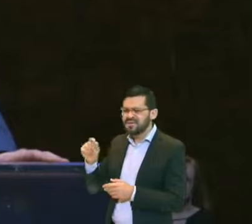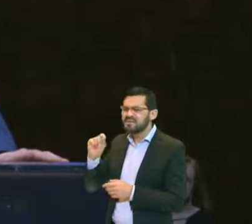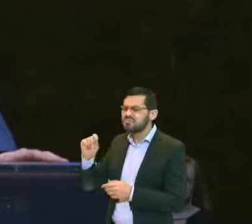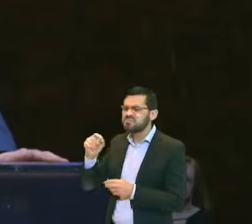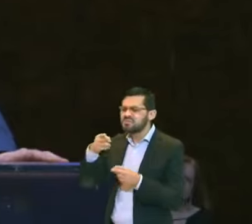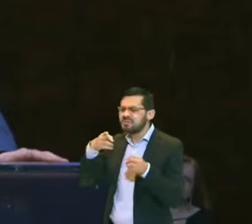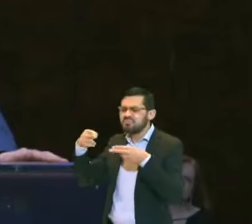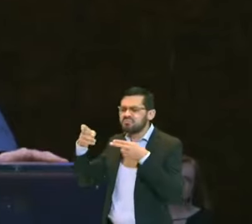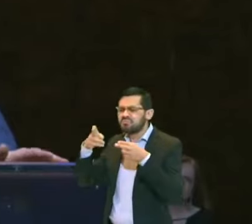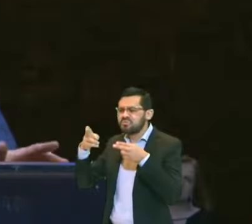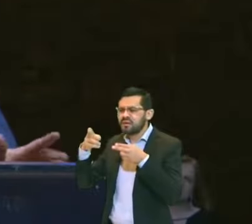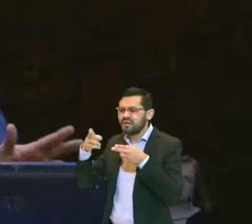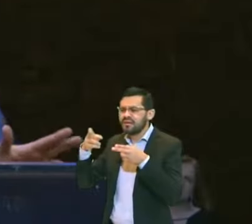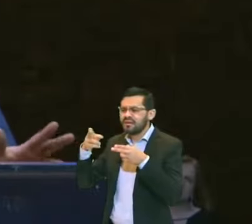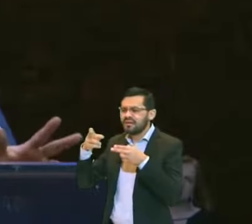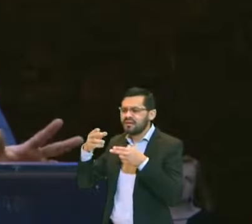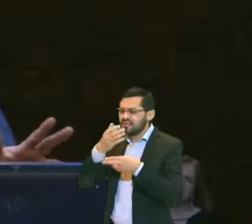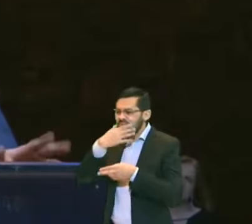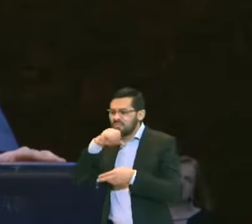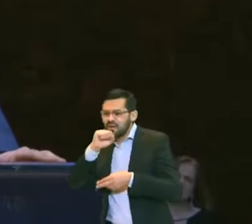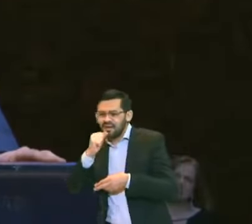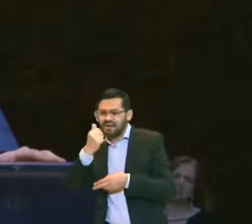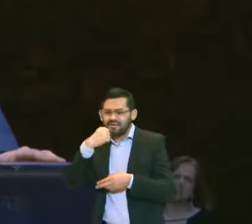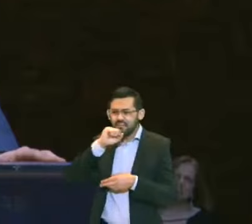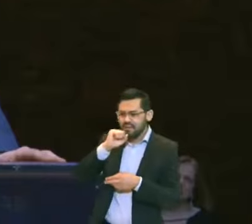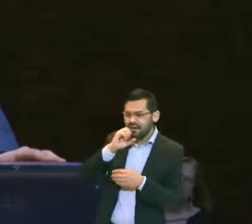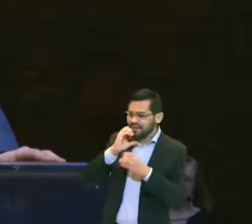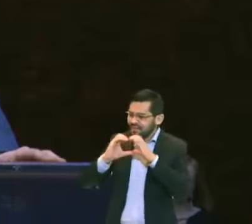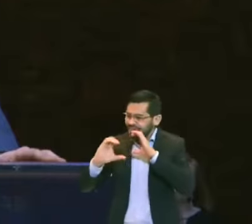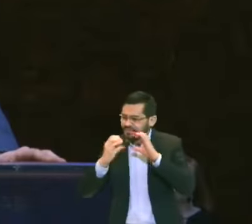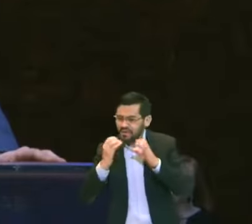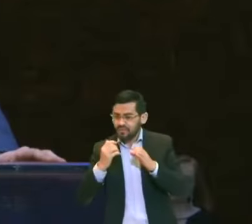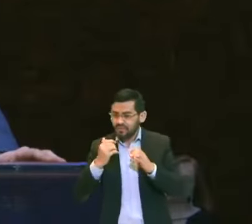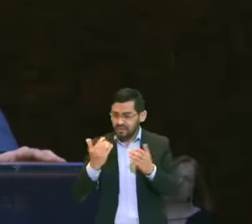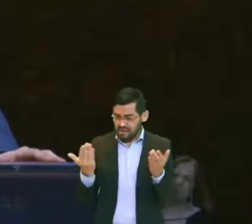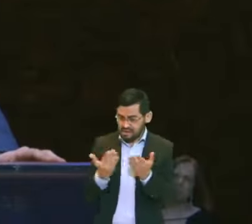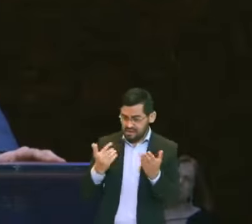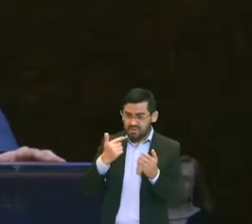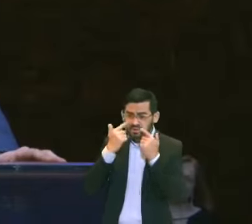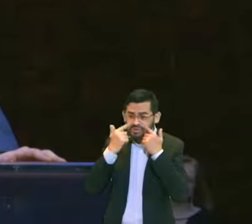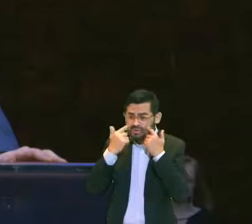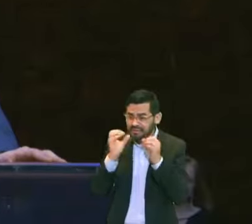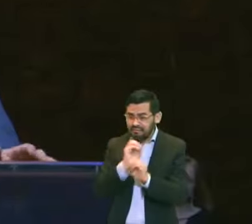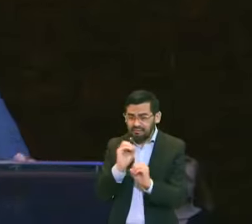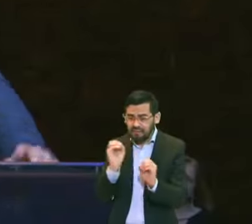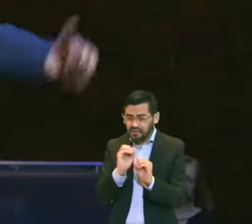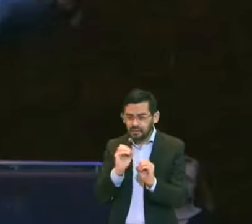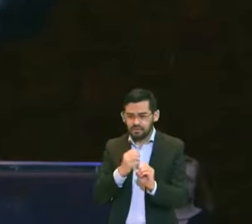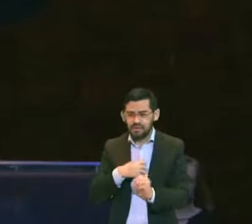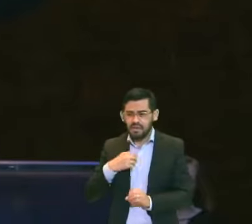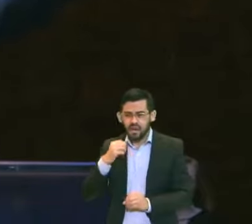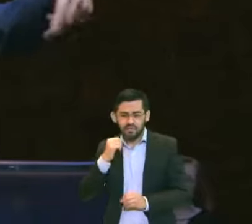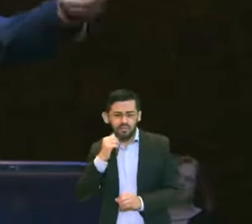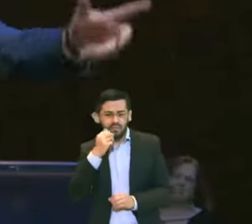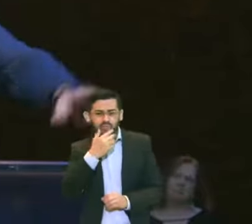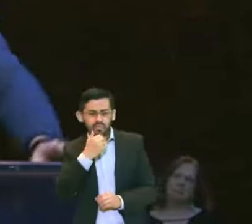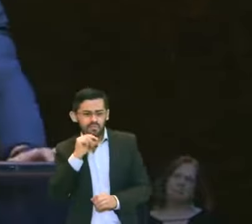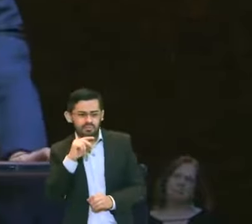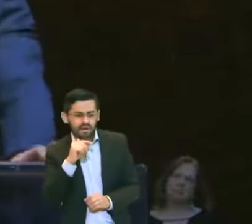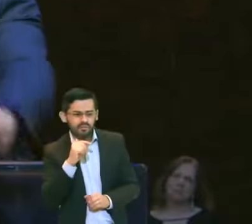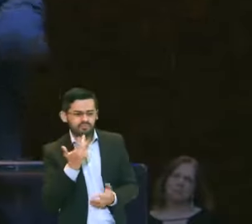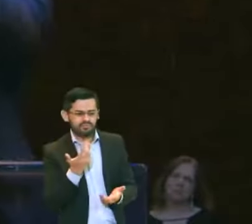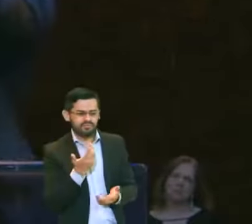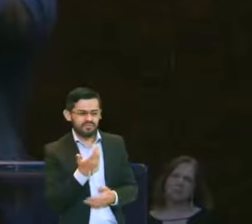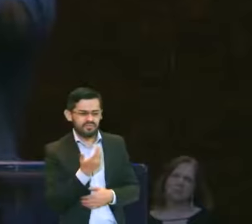música é essa? Era o pai, era da mãe, quem cantava agora não vou mais chorar? Aí o irmão lá dele, evangelista na